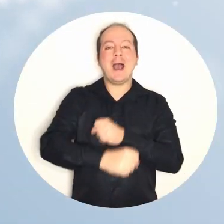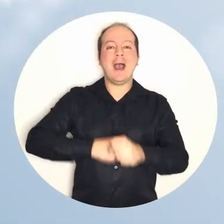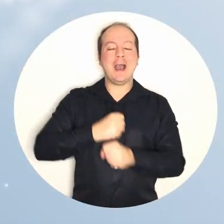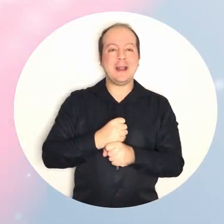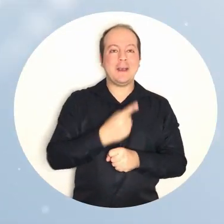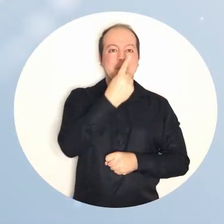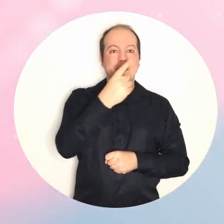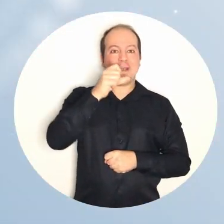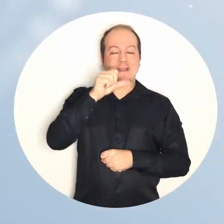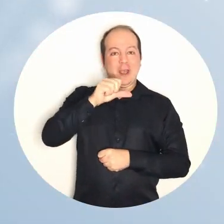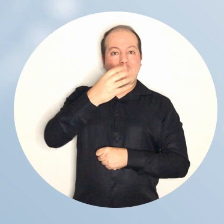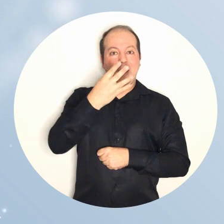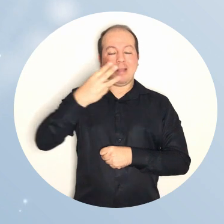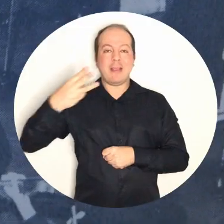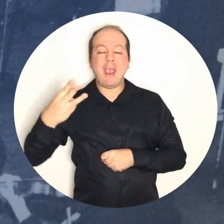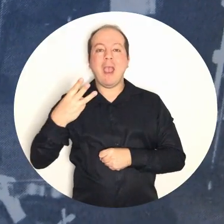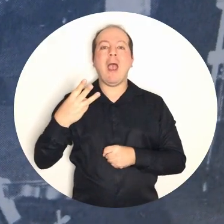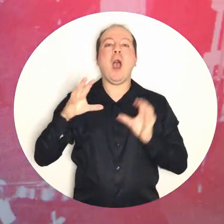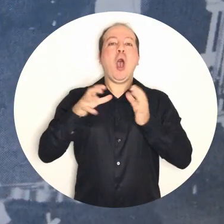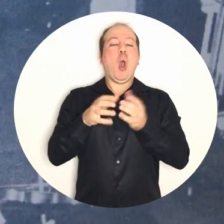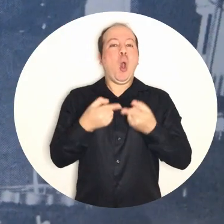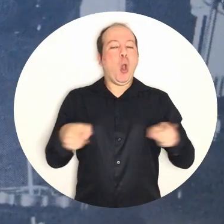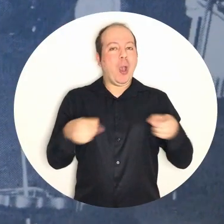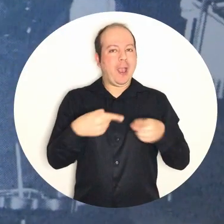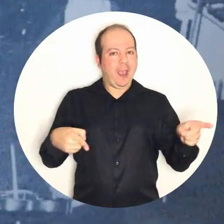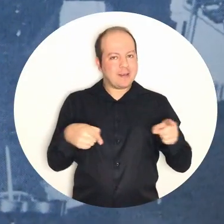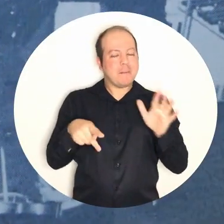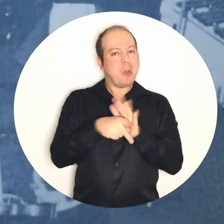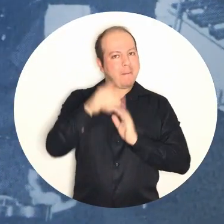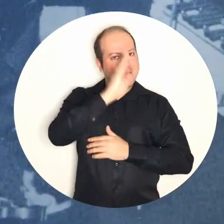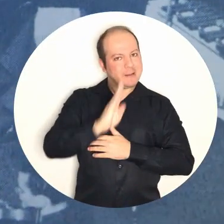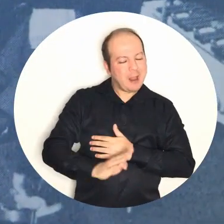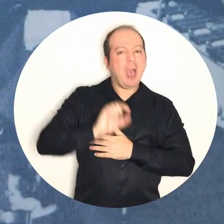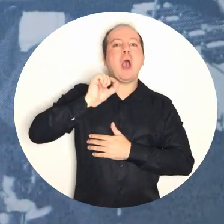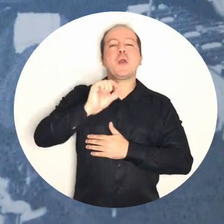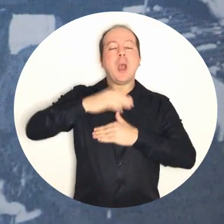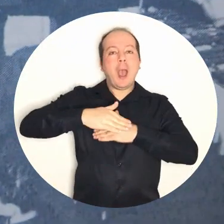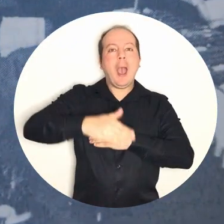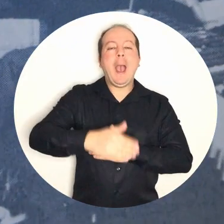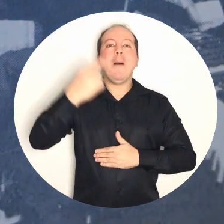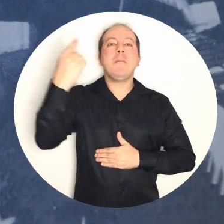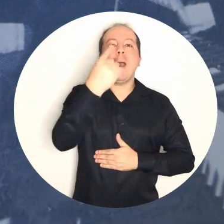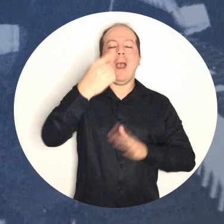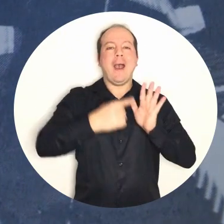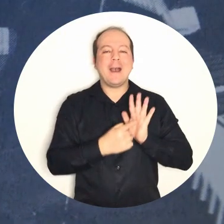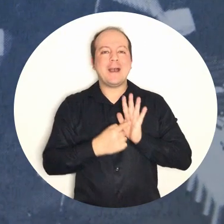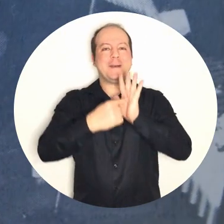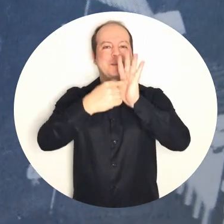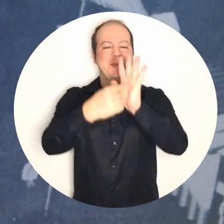Estamos em 1943 e a Orquestra Sinfônica Brasileira está prestes a realizar a